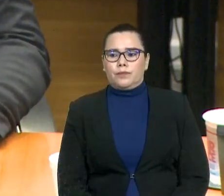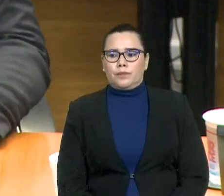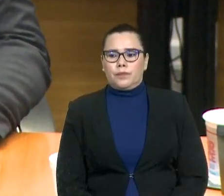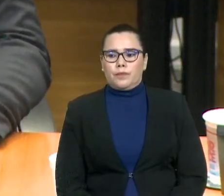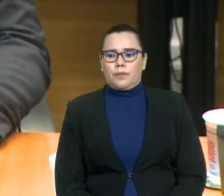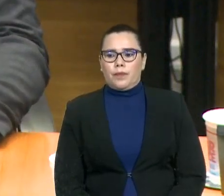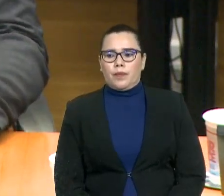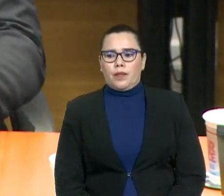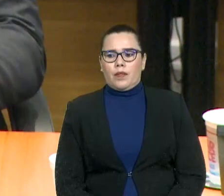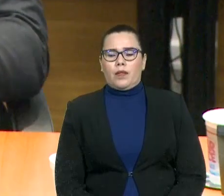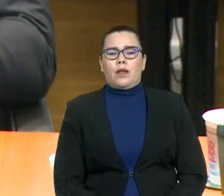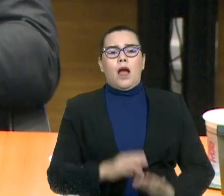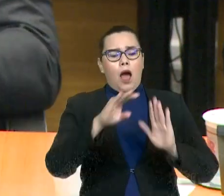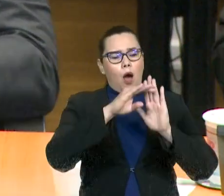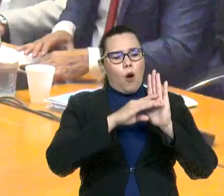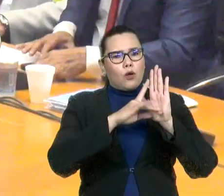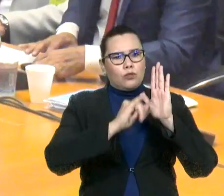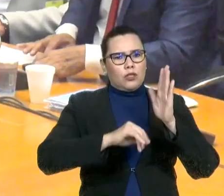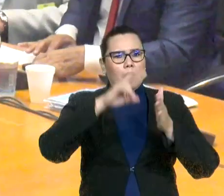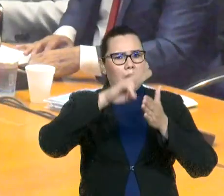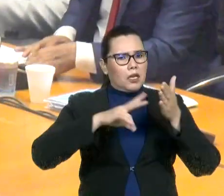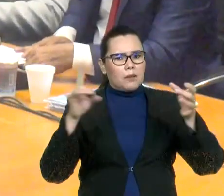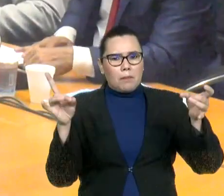Lido, presidente.